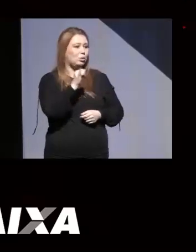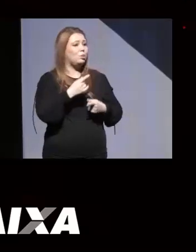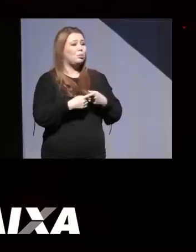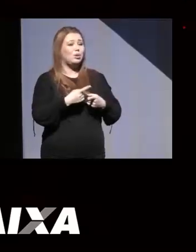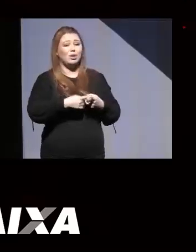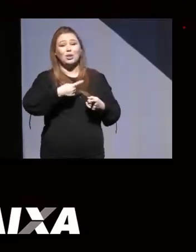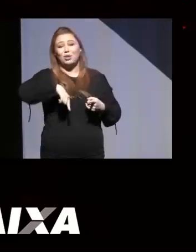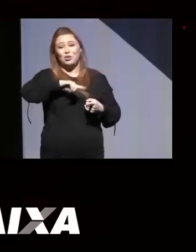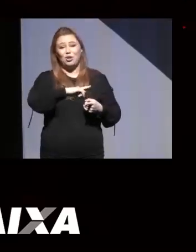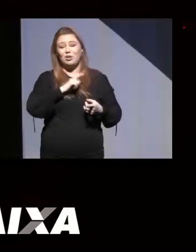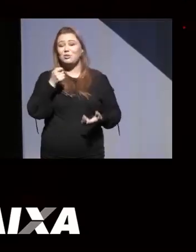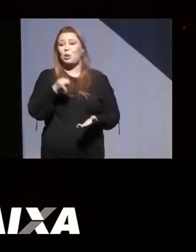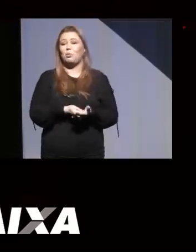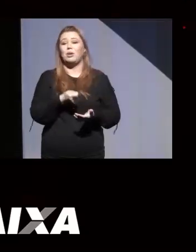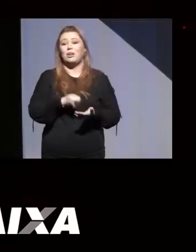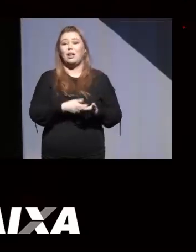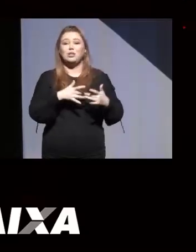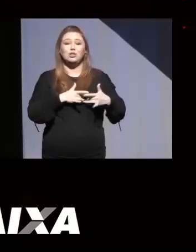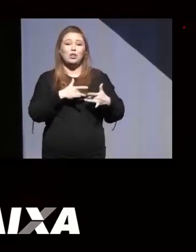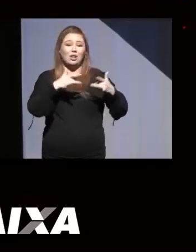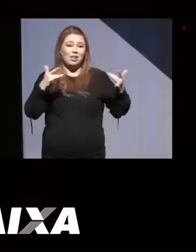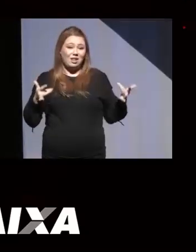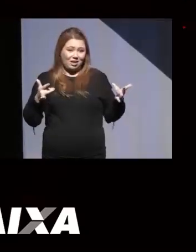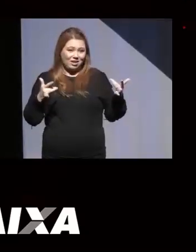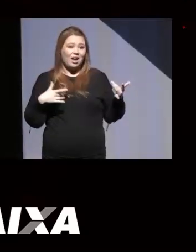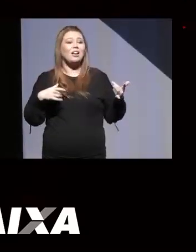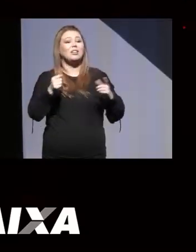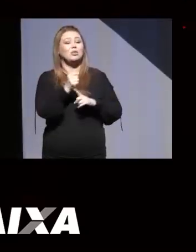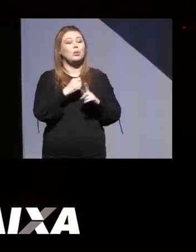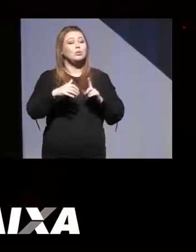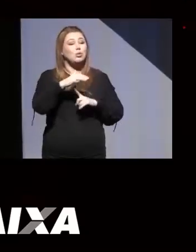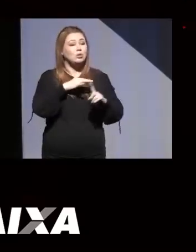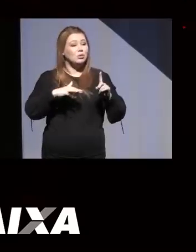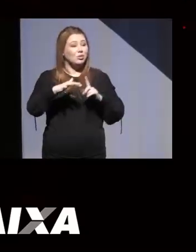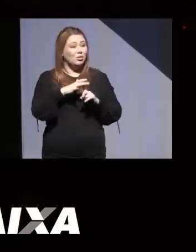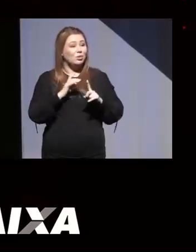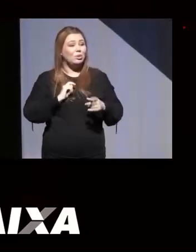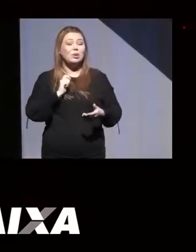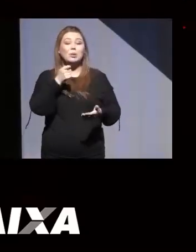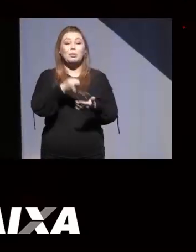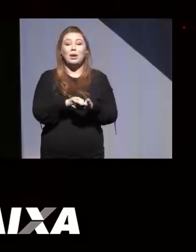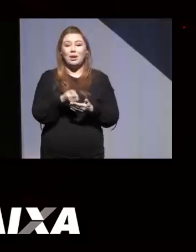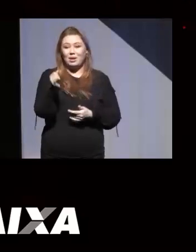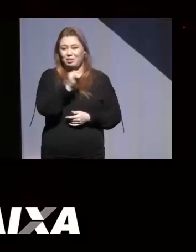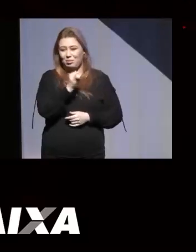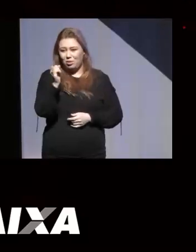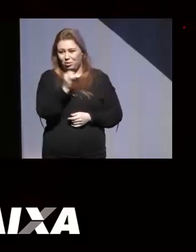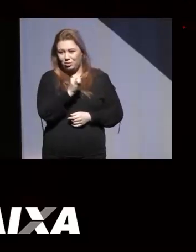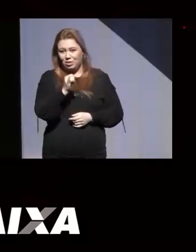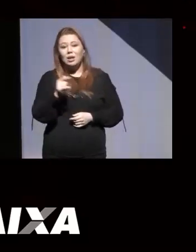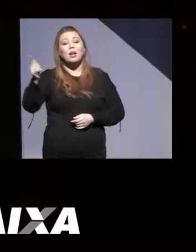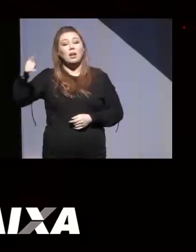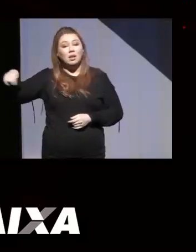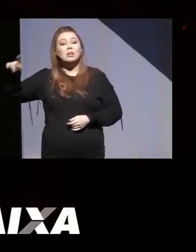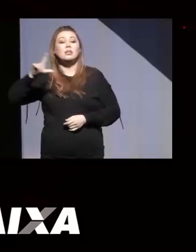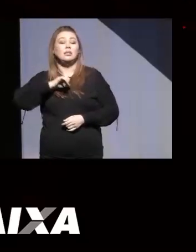de solidariedade com a sociedade no sentido de pagar tributos. Eles